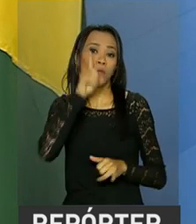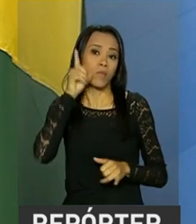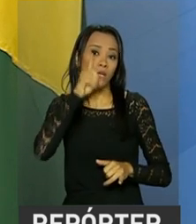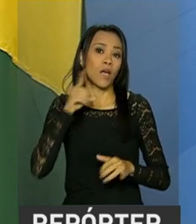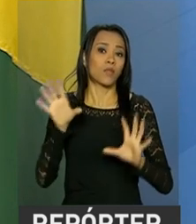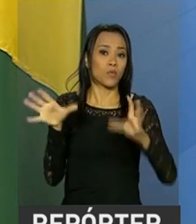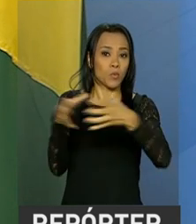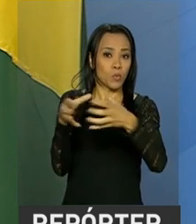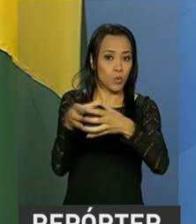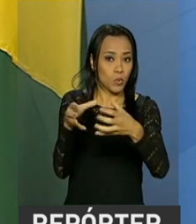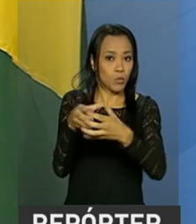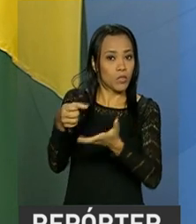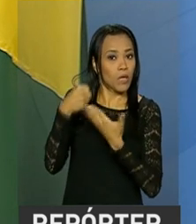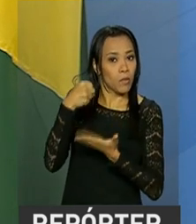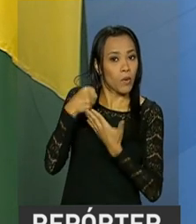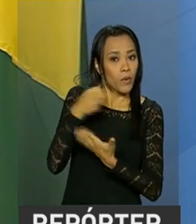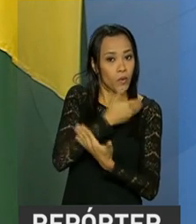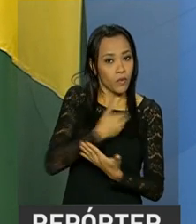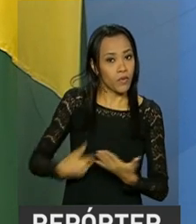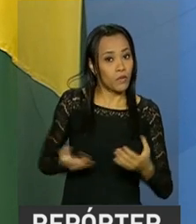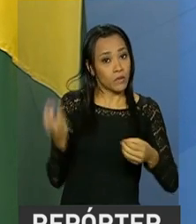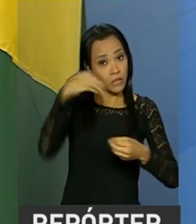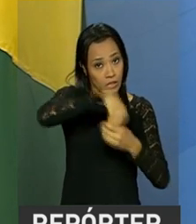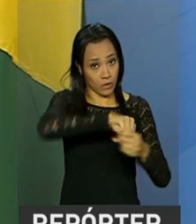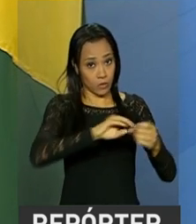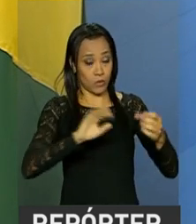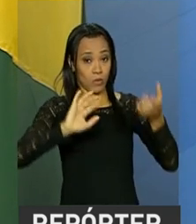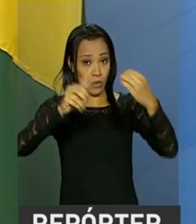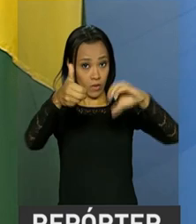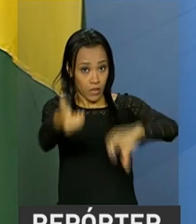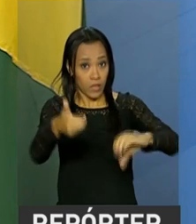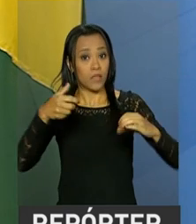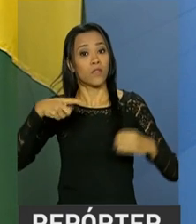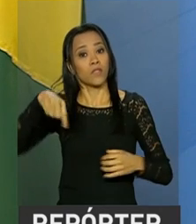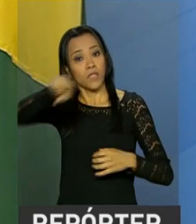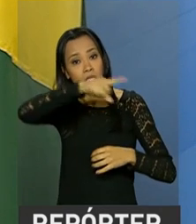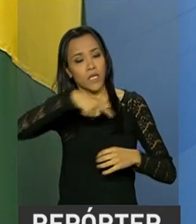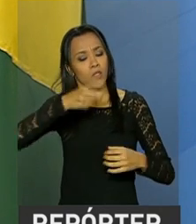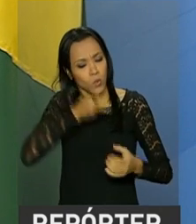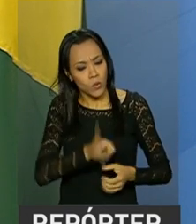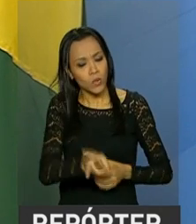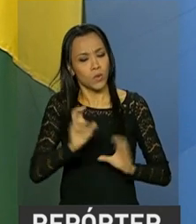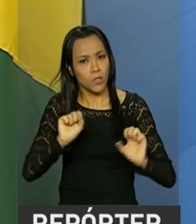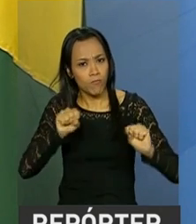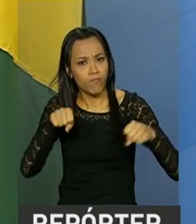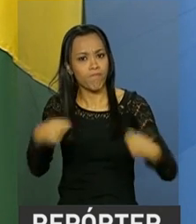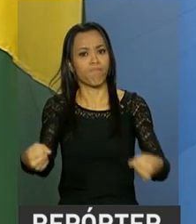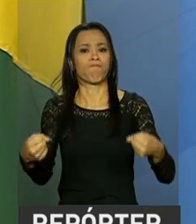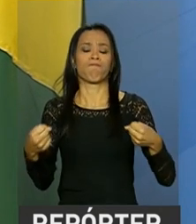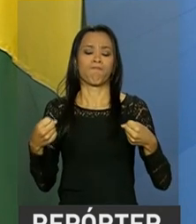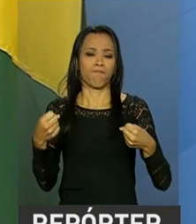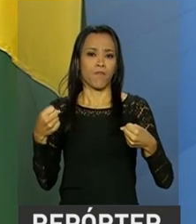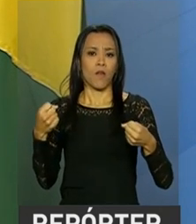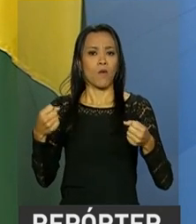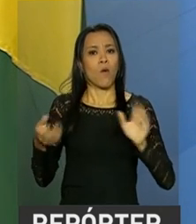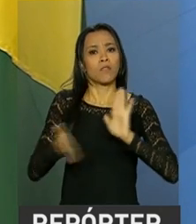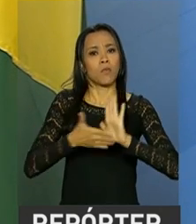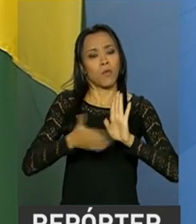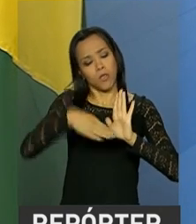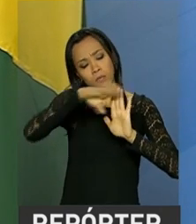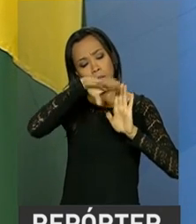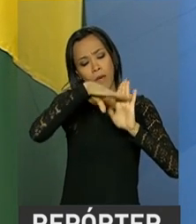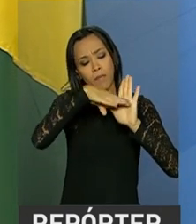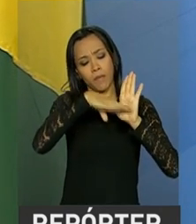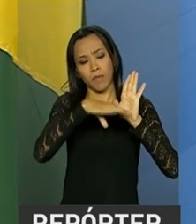base de sustentação do governo no Congresso Nacional para que renovem seu empenho com agenda de reformas a fim